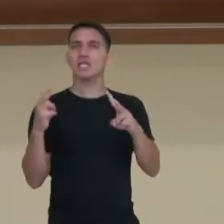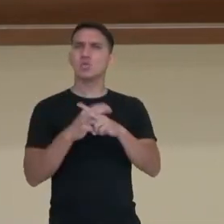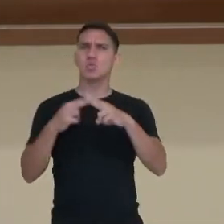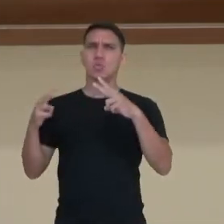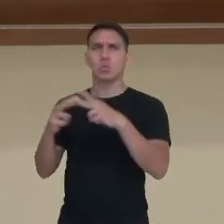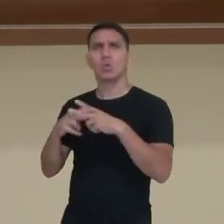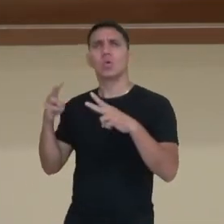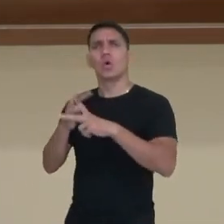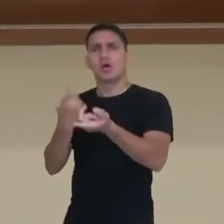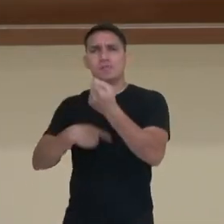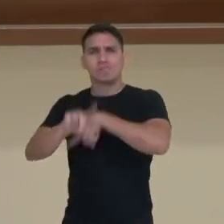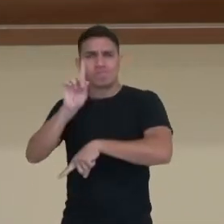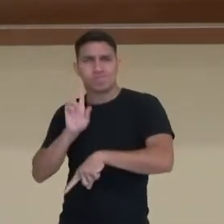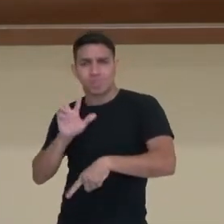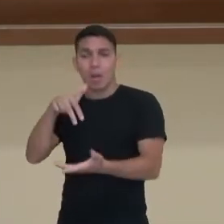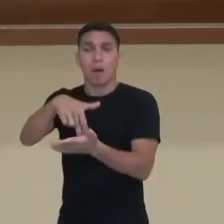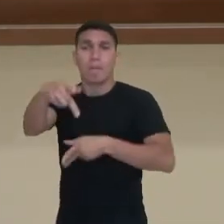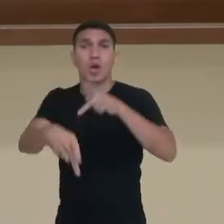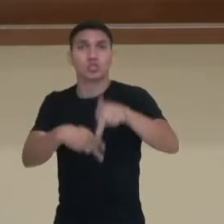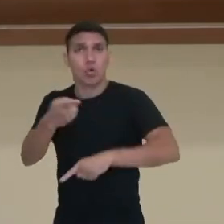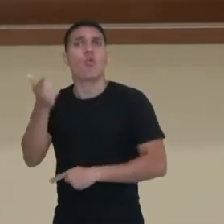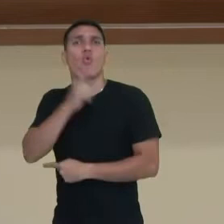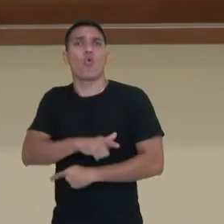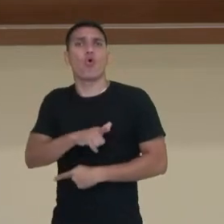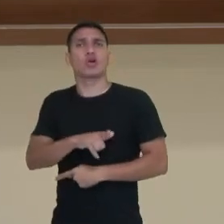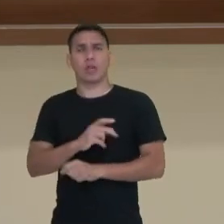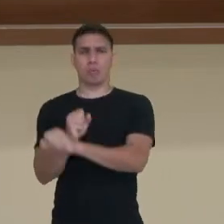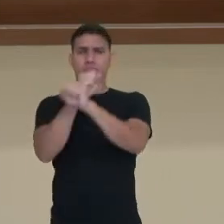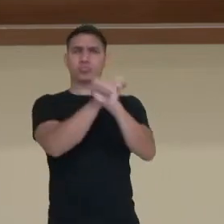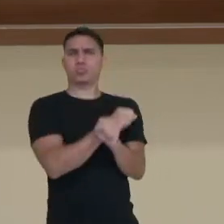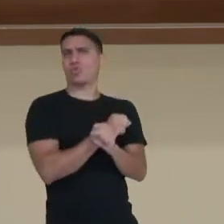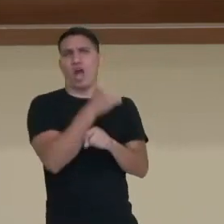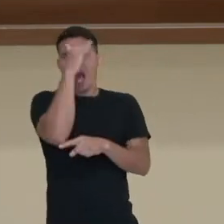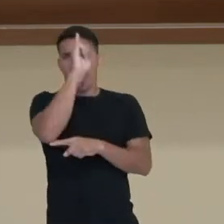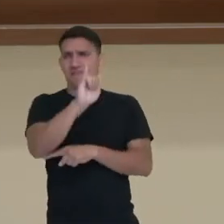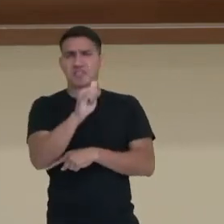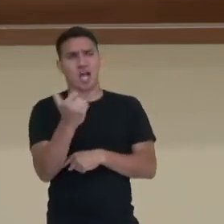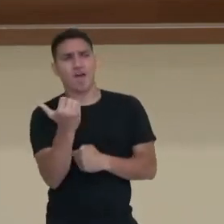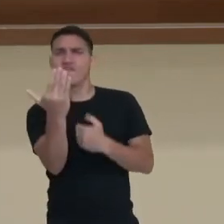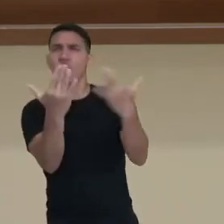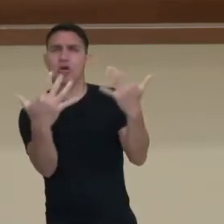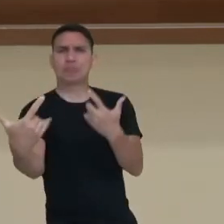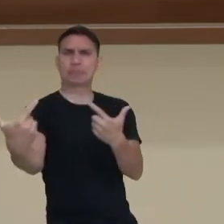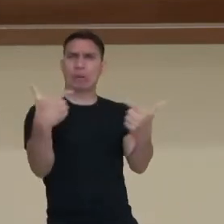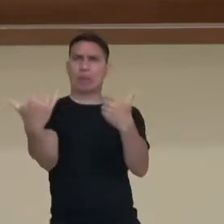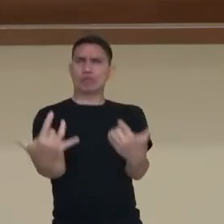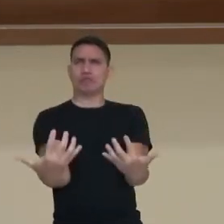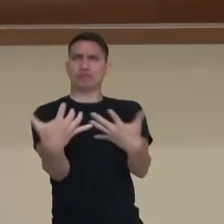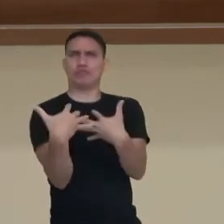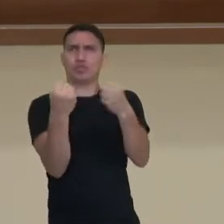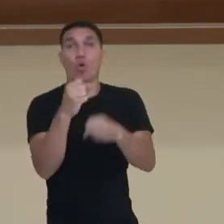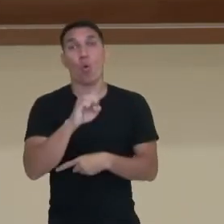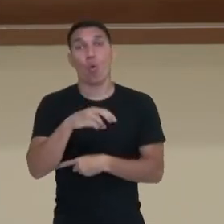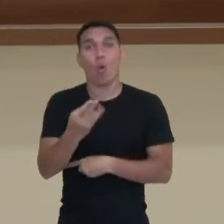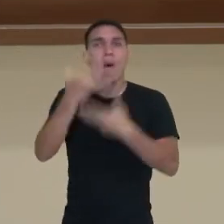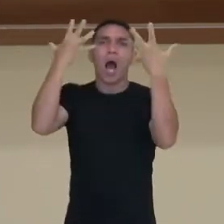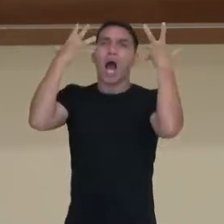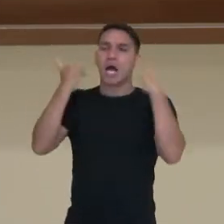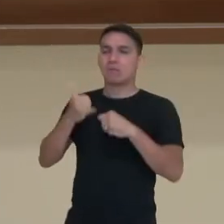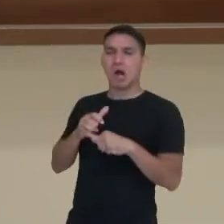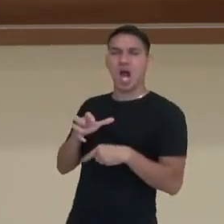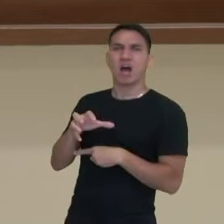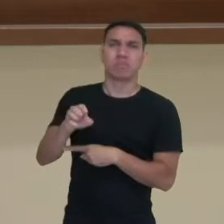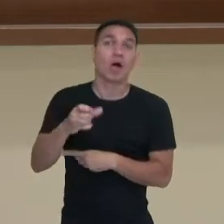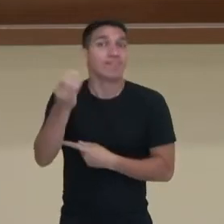que aqueles habitantes conseguiam se proteger, por exemplo, de um invasor ou mesmo de animais predadores que